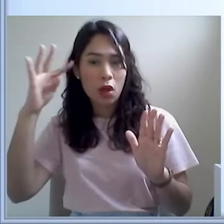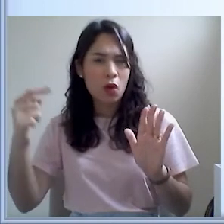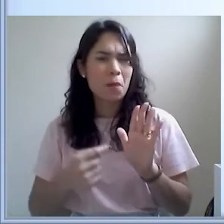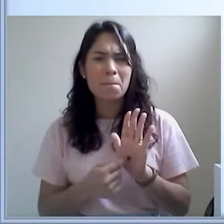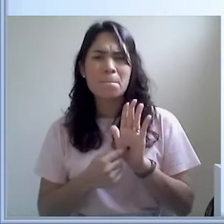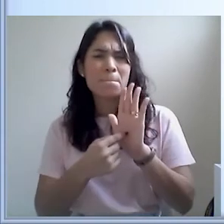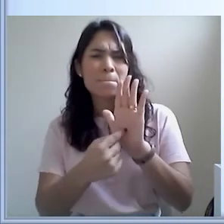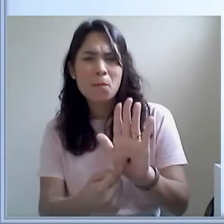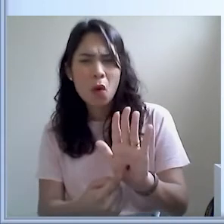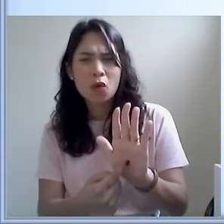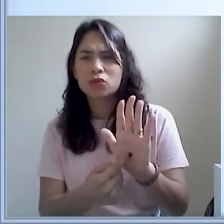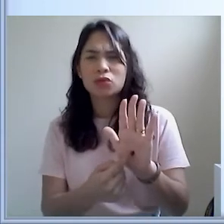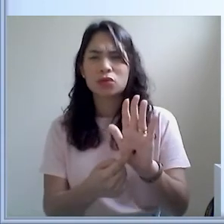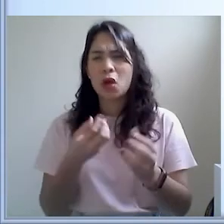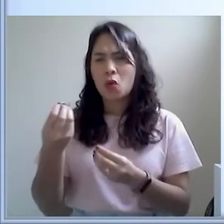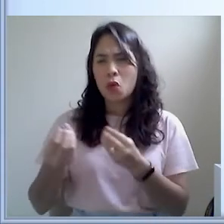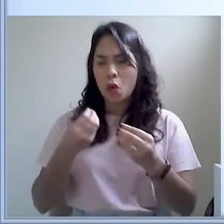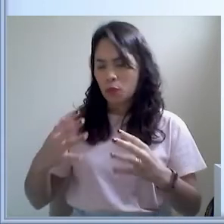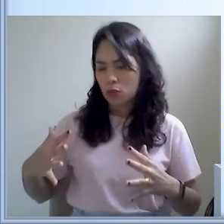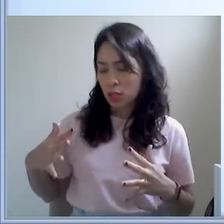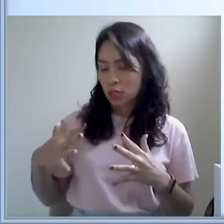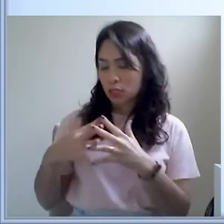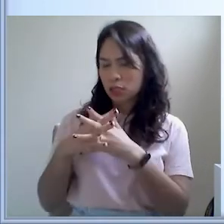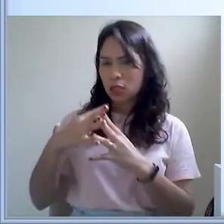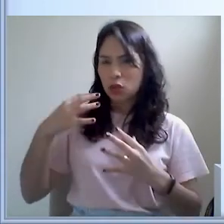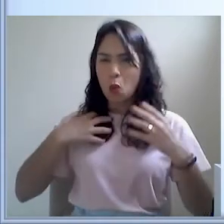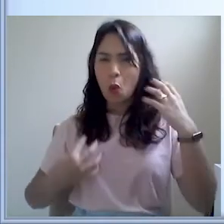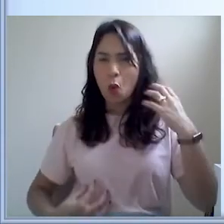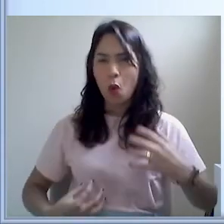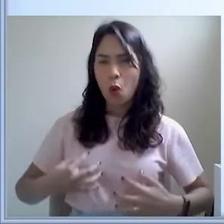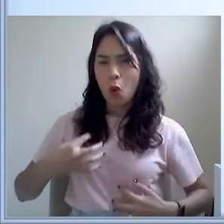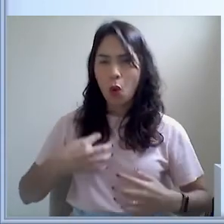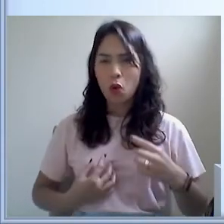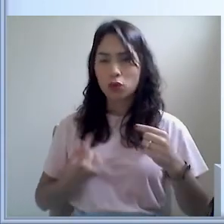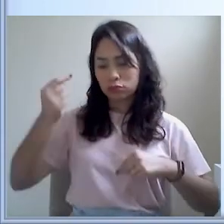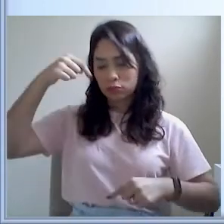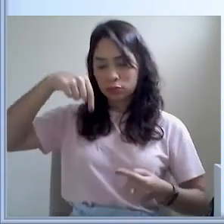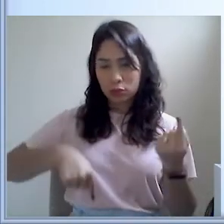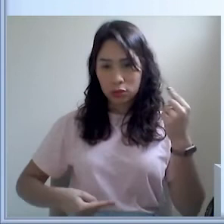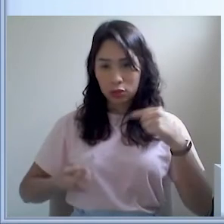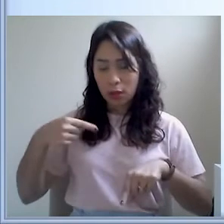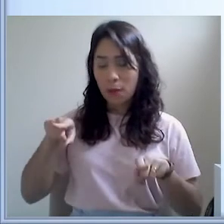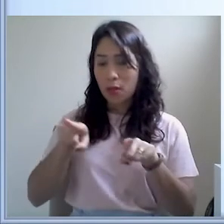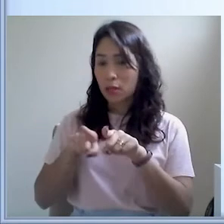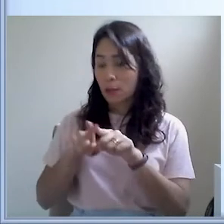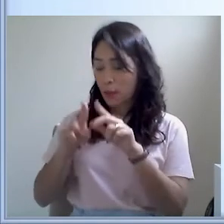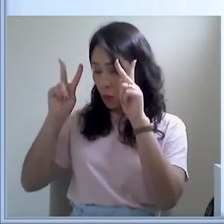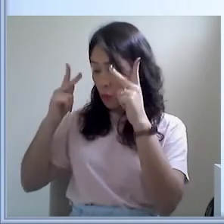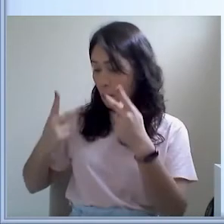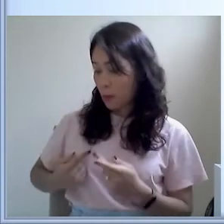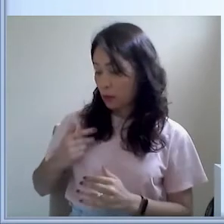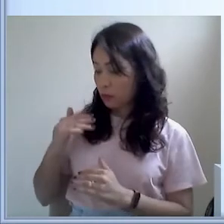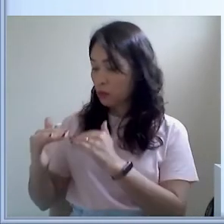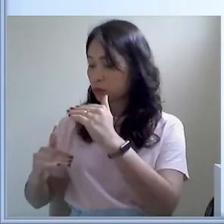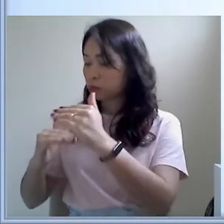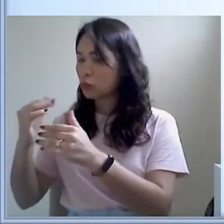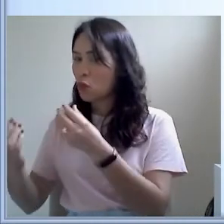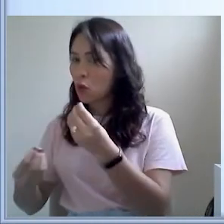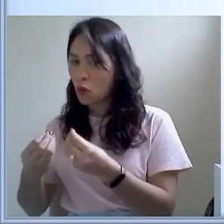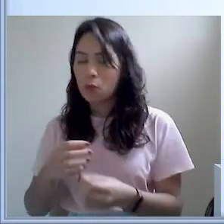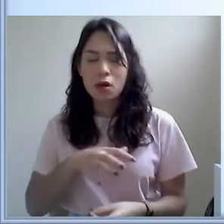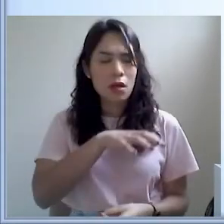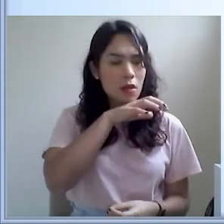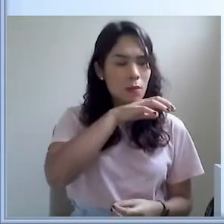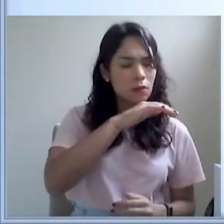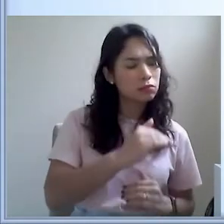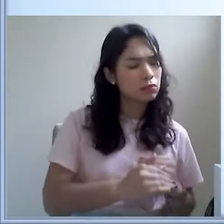dos conceitos morfológicos e de construção dos tecidos, órgãos e sistemas, e do seu desenvolvimento em humanos e